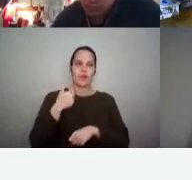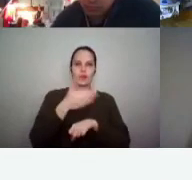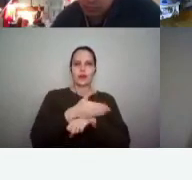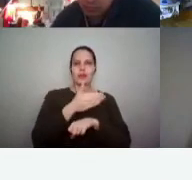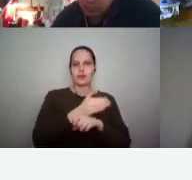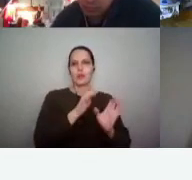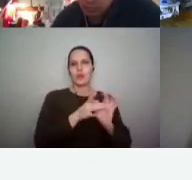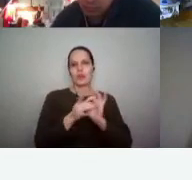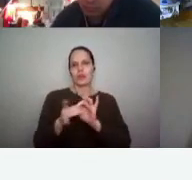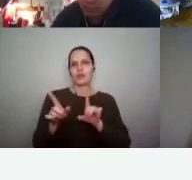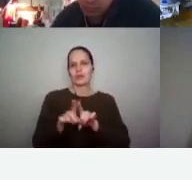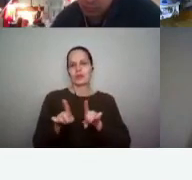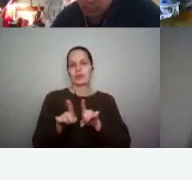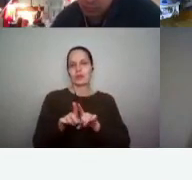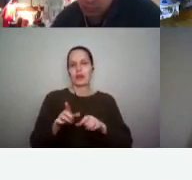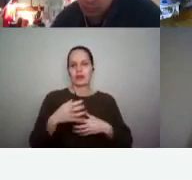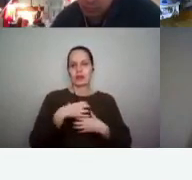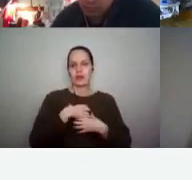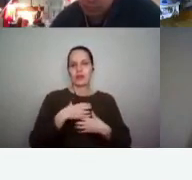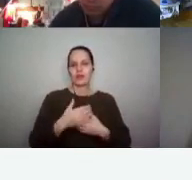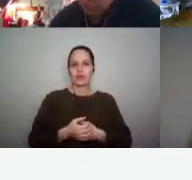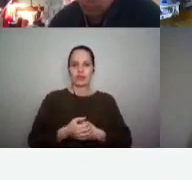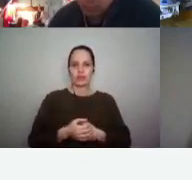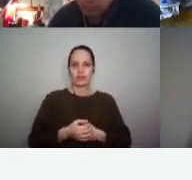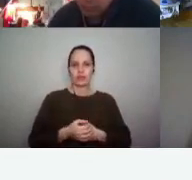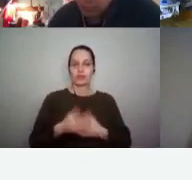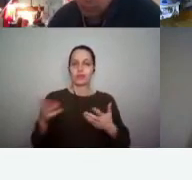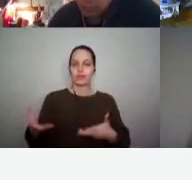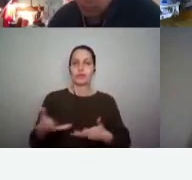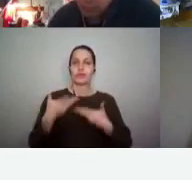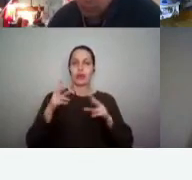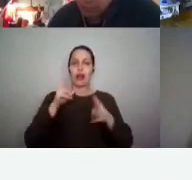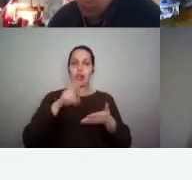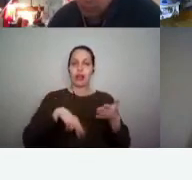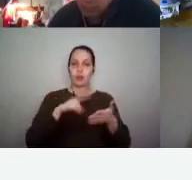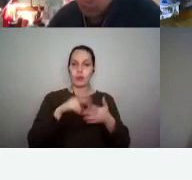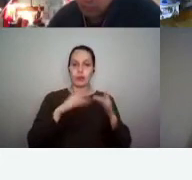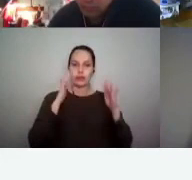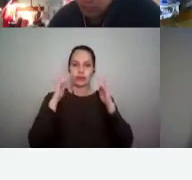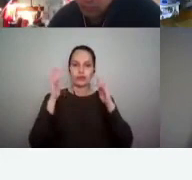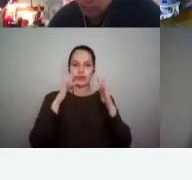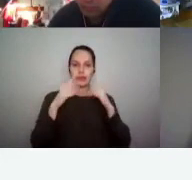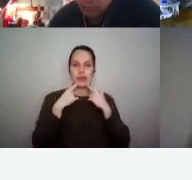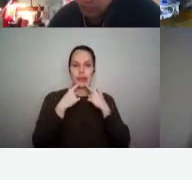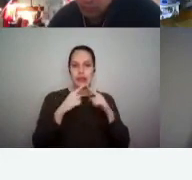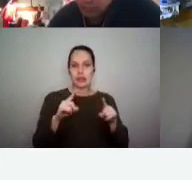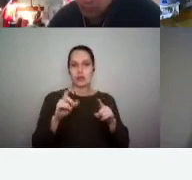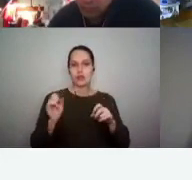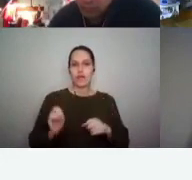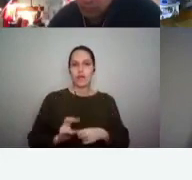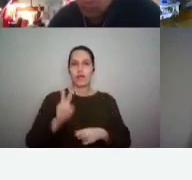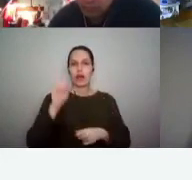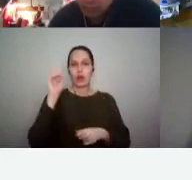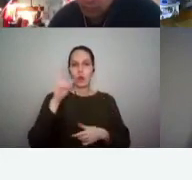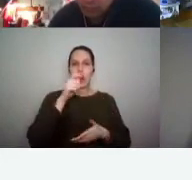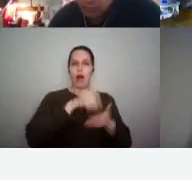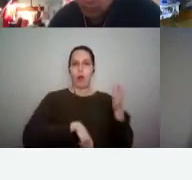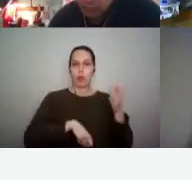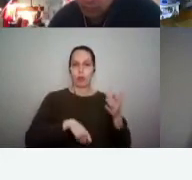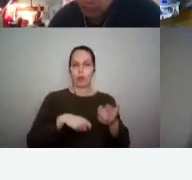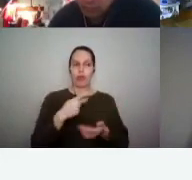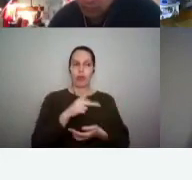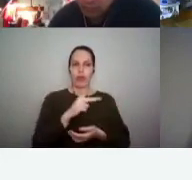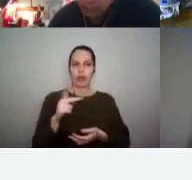né? E o estímulo à leitura, à reflexão crítica, essa forma de valorizar a autoria do estudante, né? Desenvolvendo